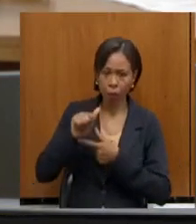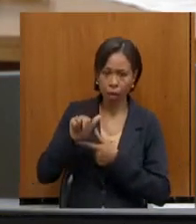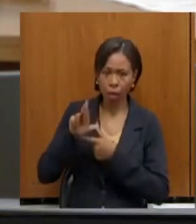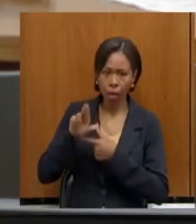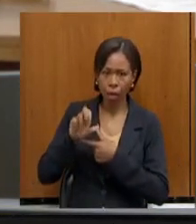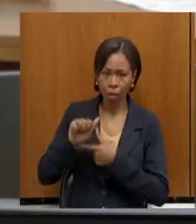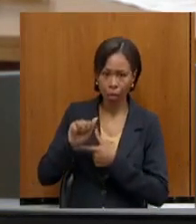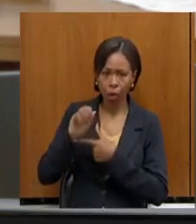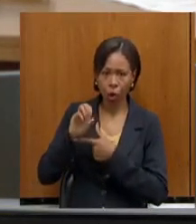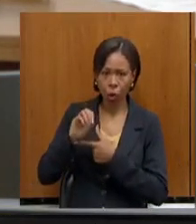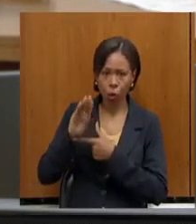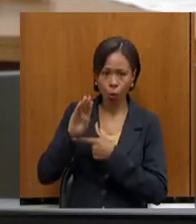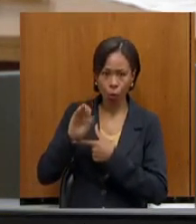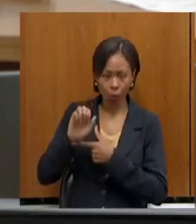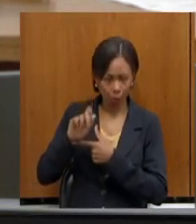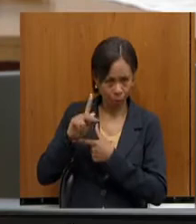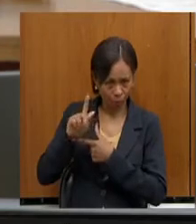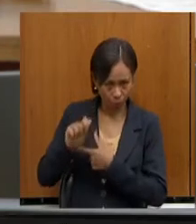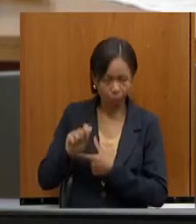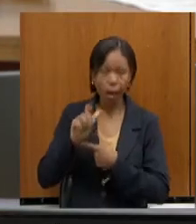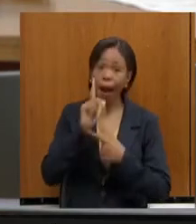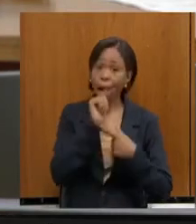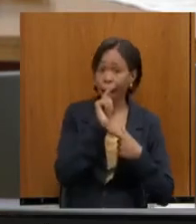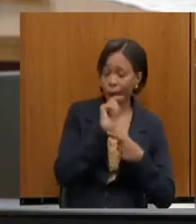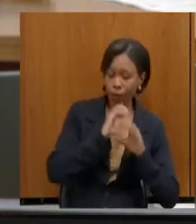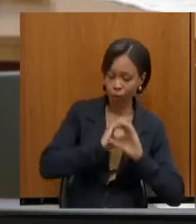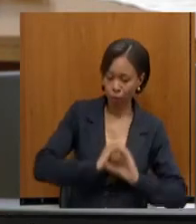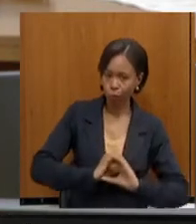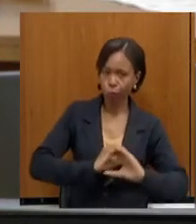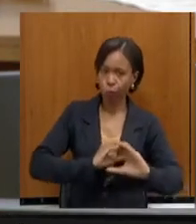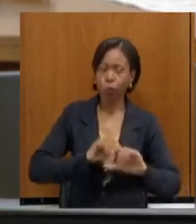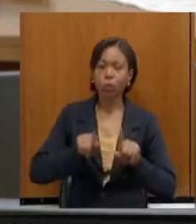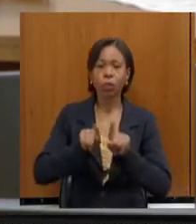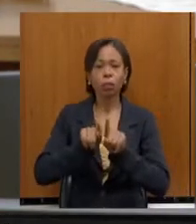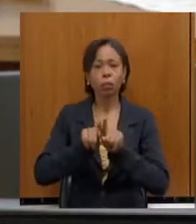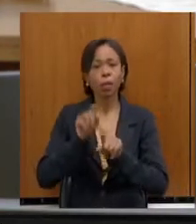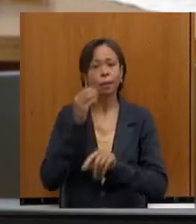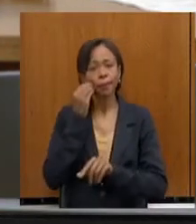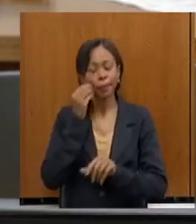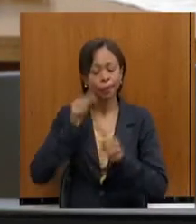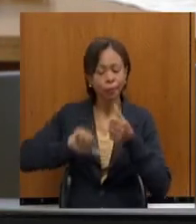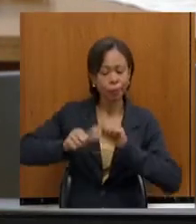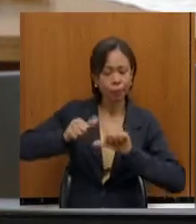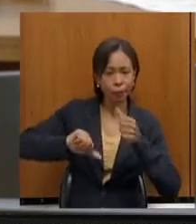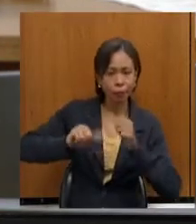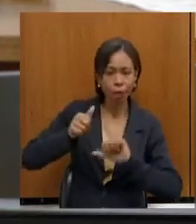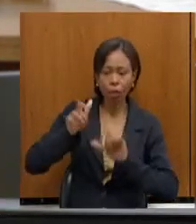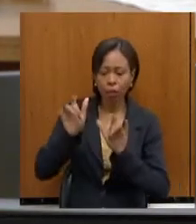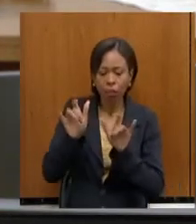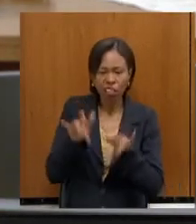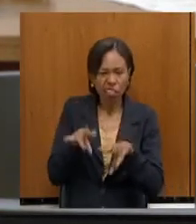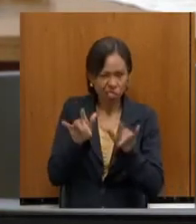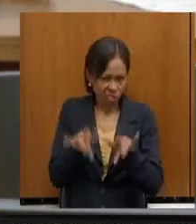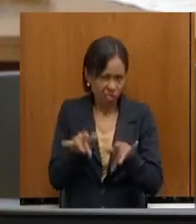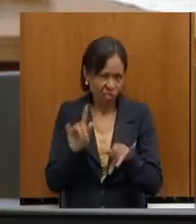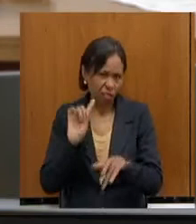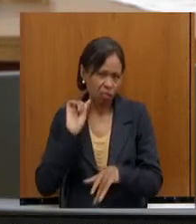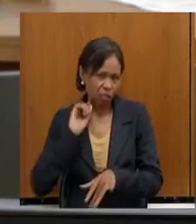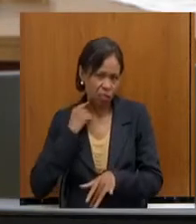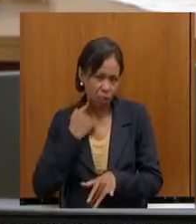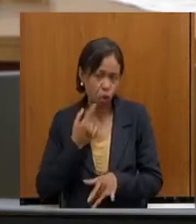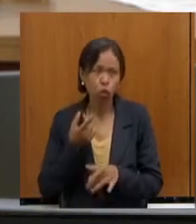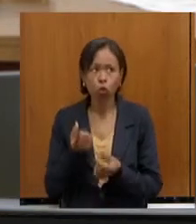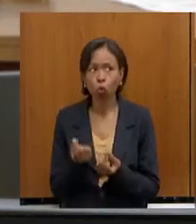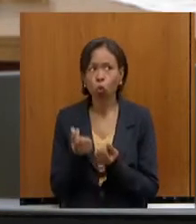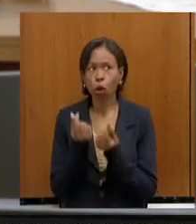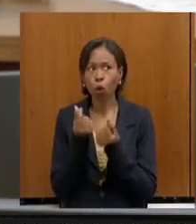água e esgoto estamos agora inclusive avaliando a possibilidade também de os resíduos sólidos no valor